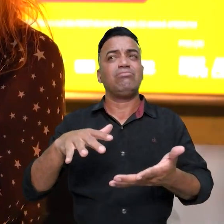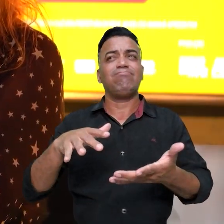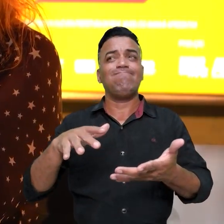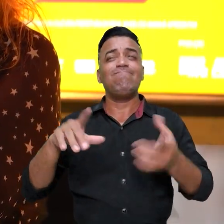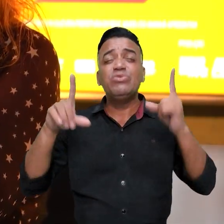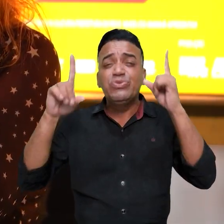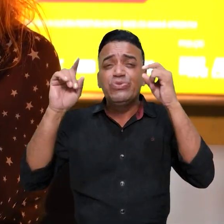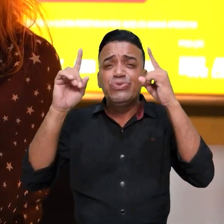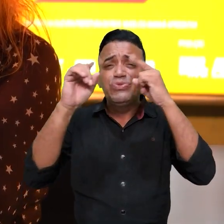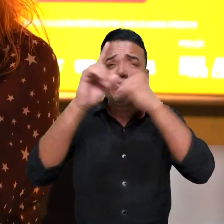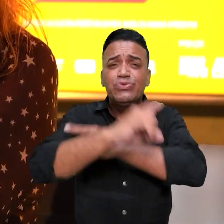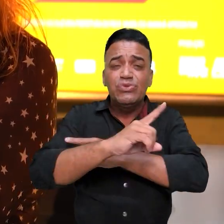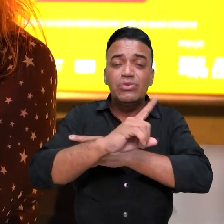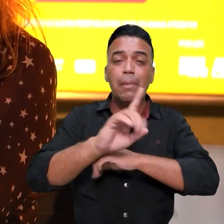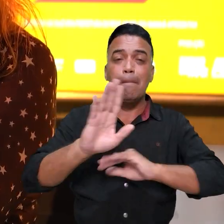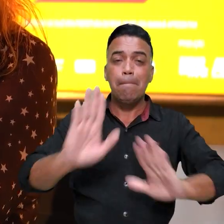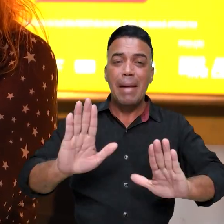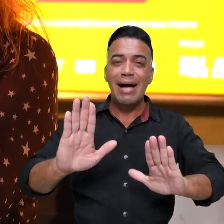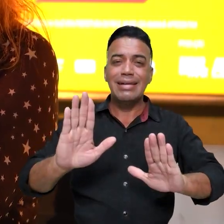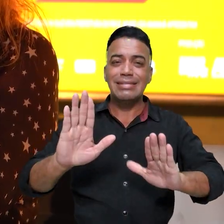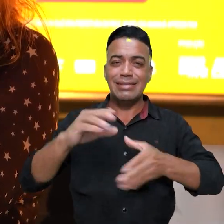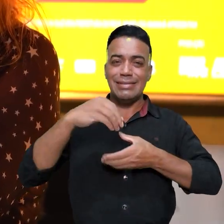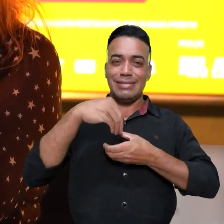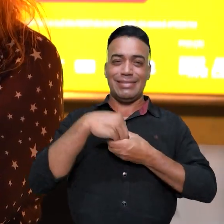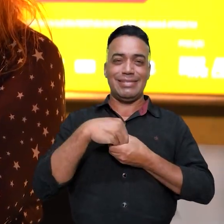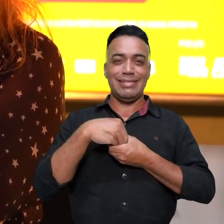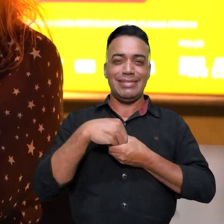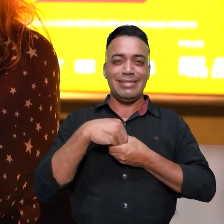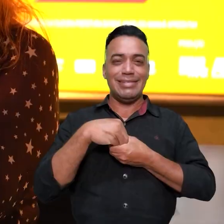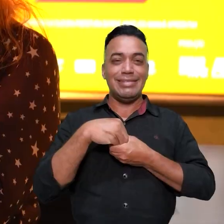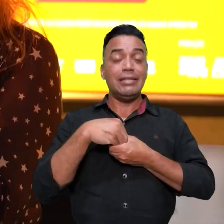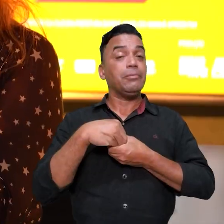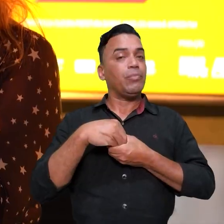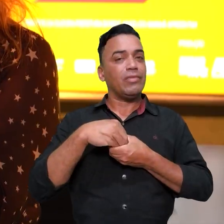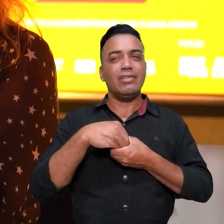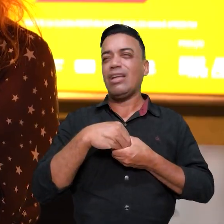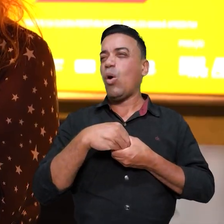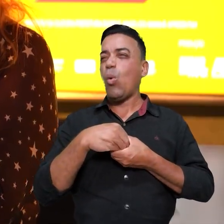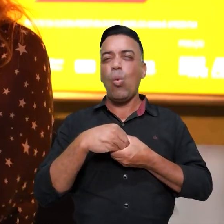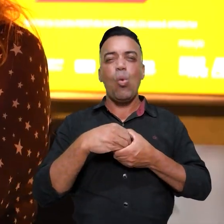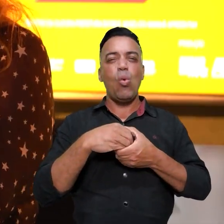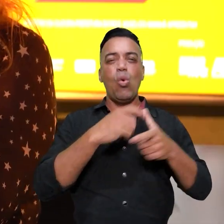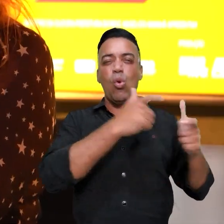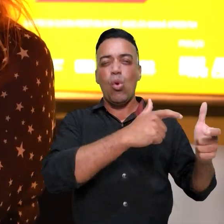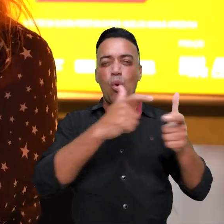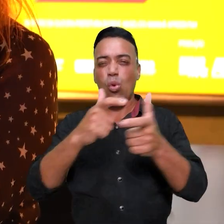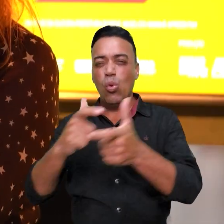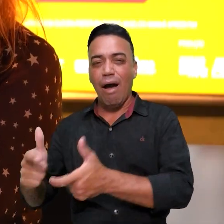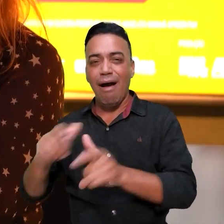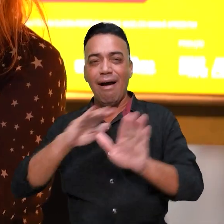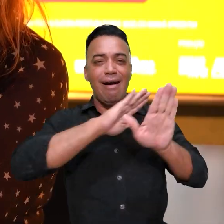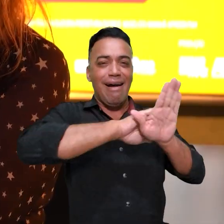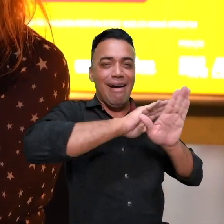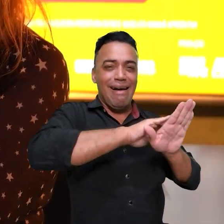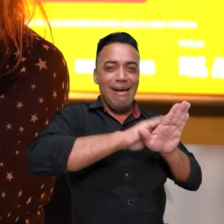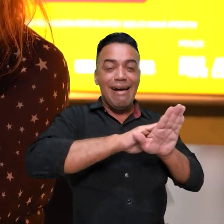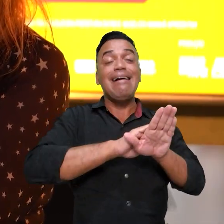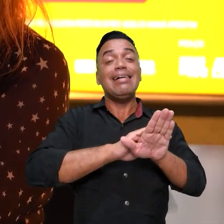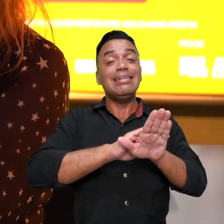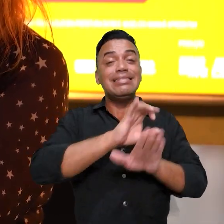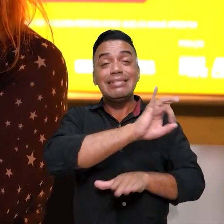complexo, mas íntimo. Esses mundos submersos que cada um de nós